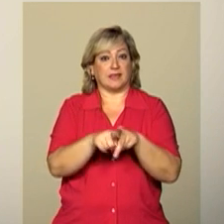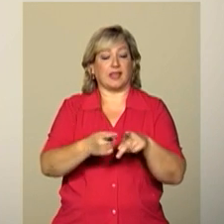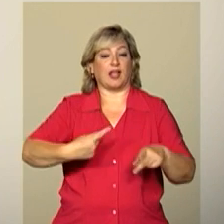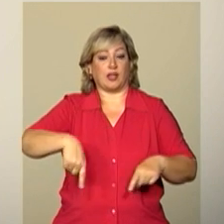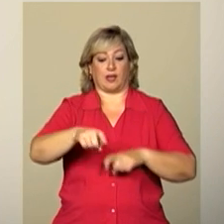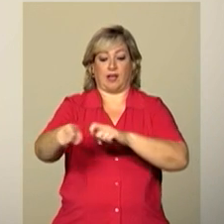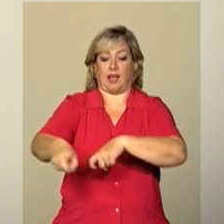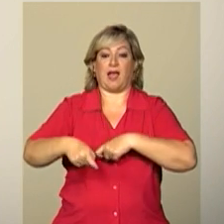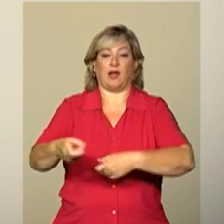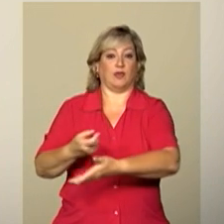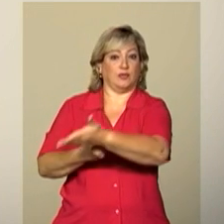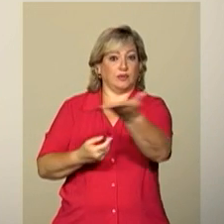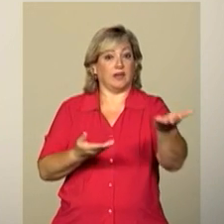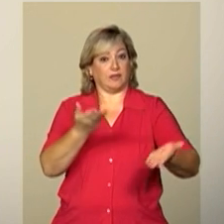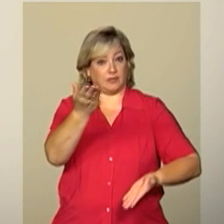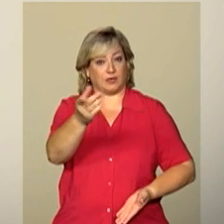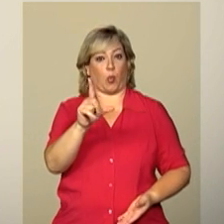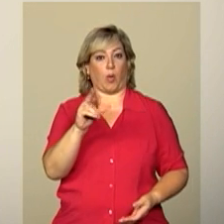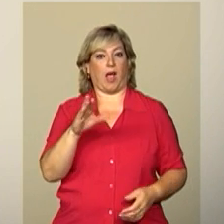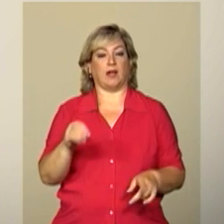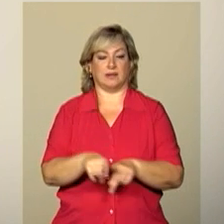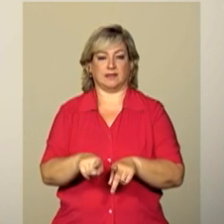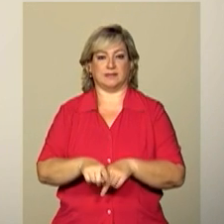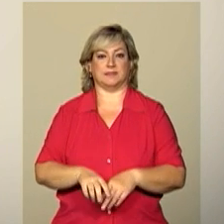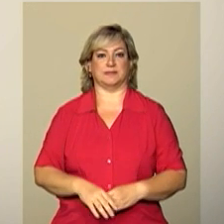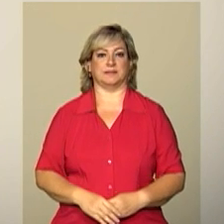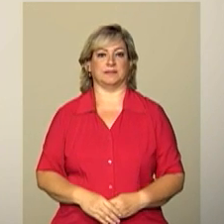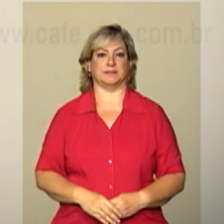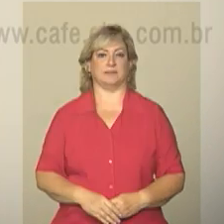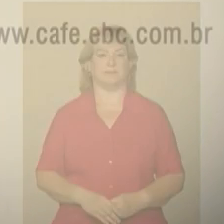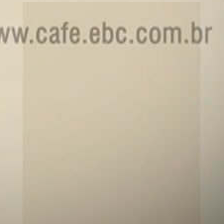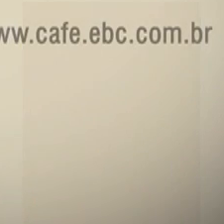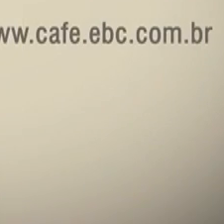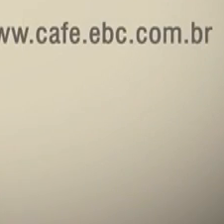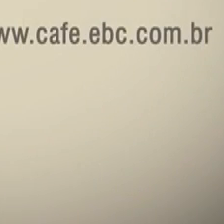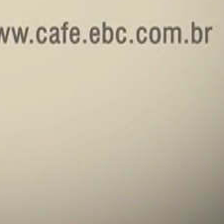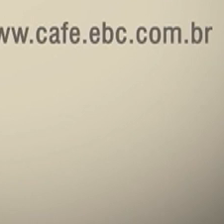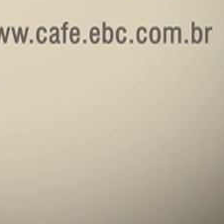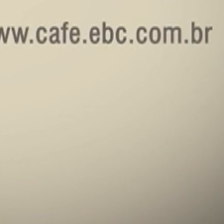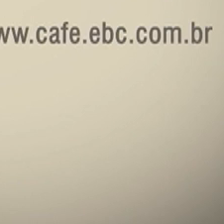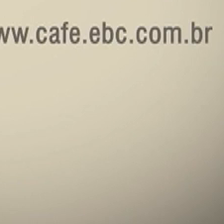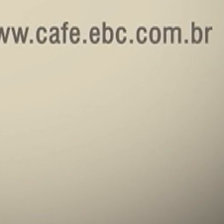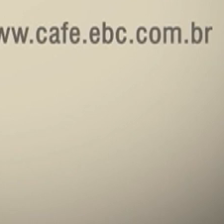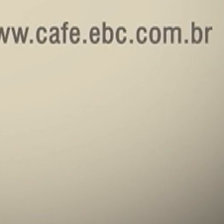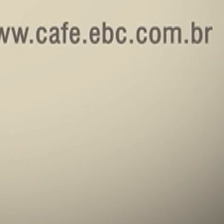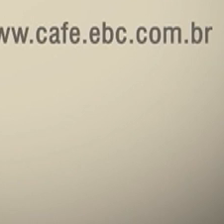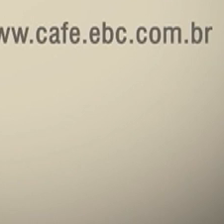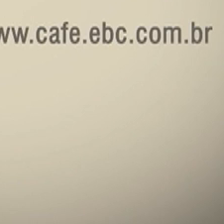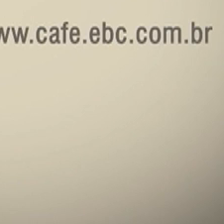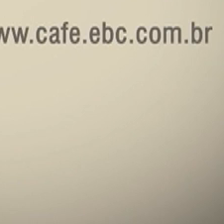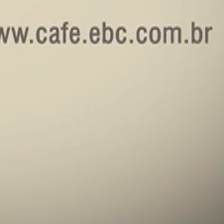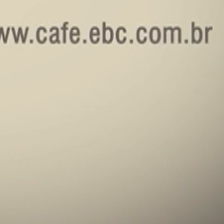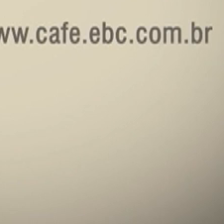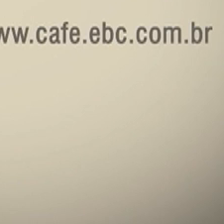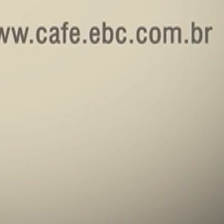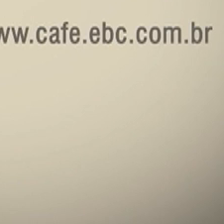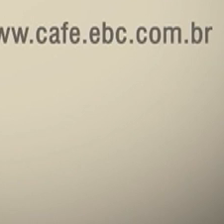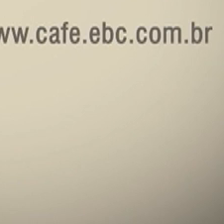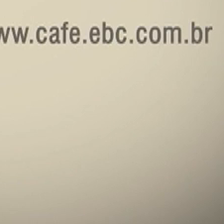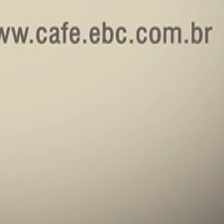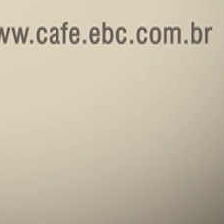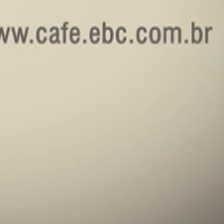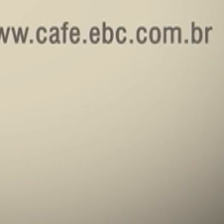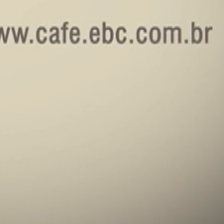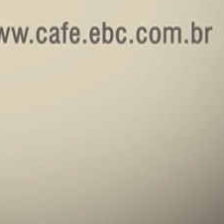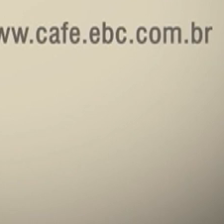nossos agricultores e para você Luci Obrigado presidenta você que nos ouve pode acessar o café com a